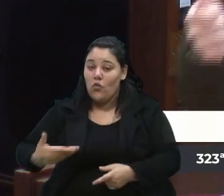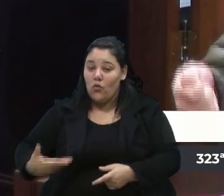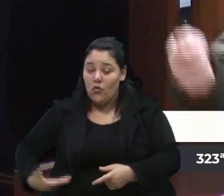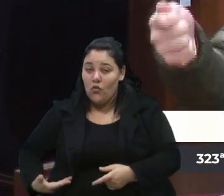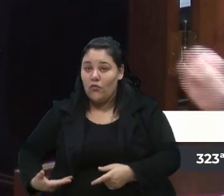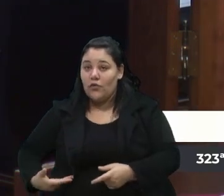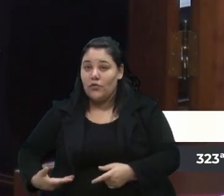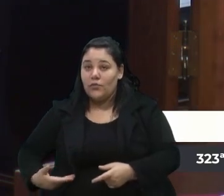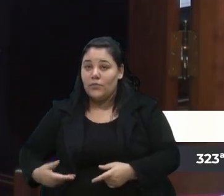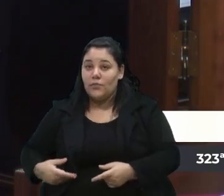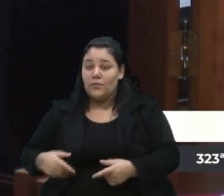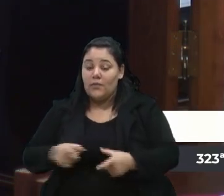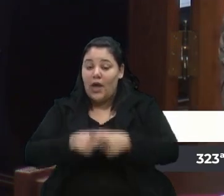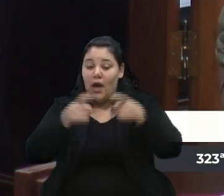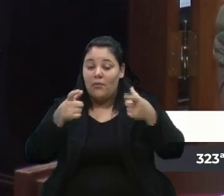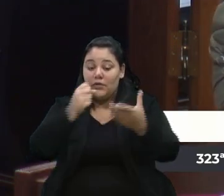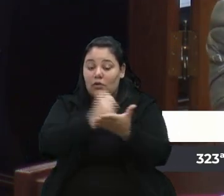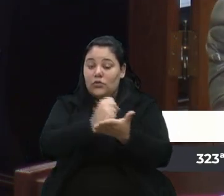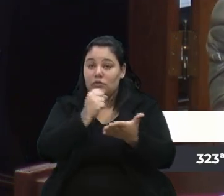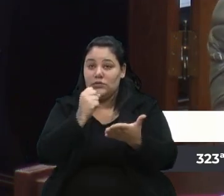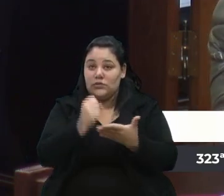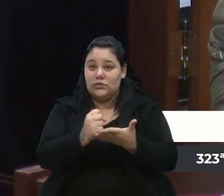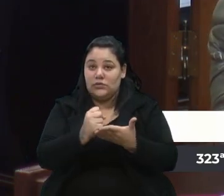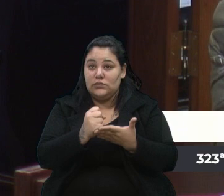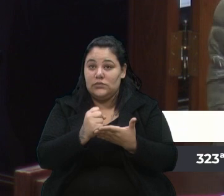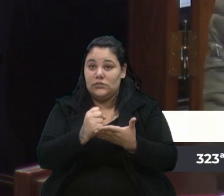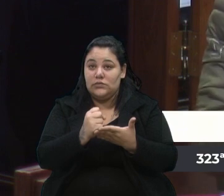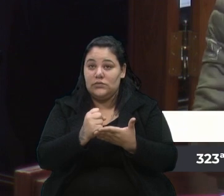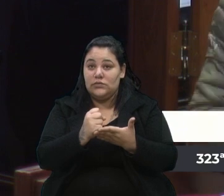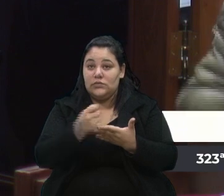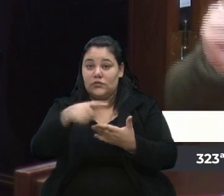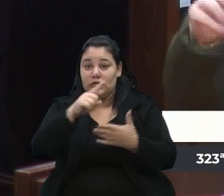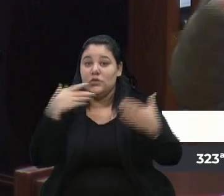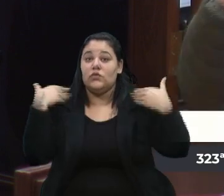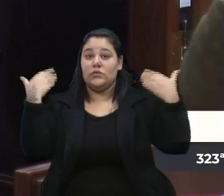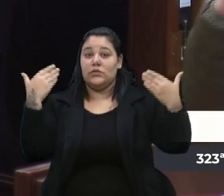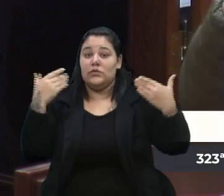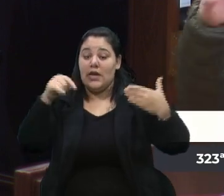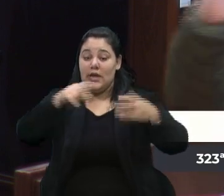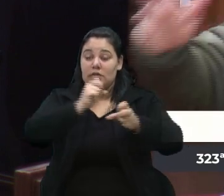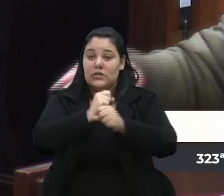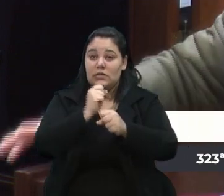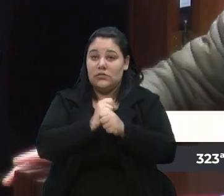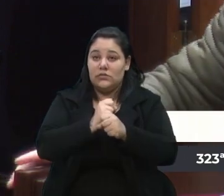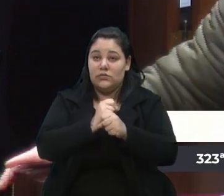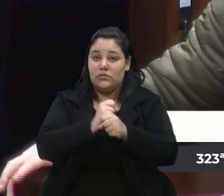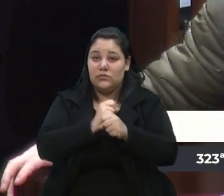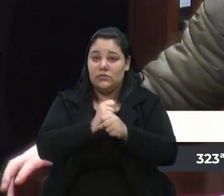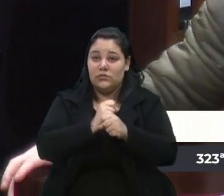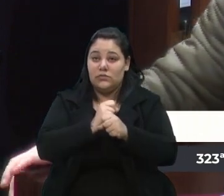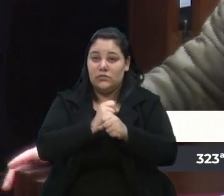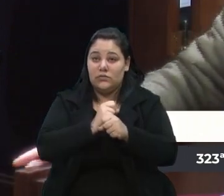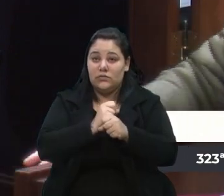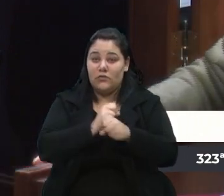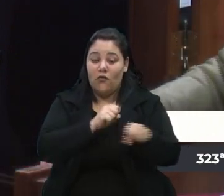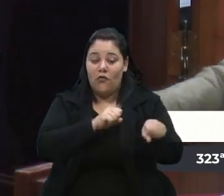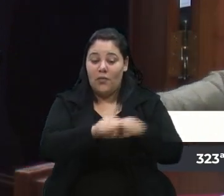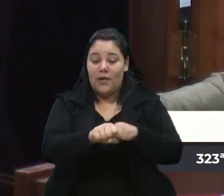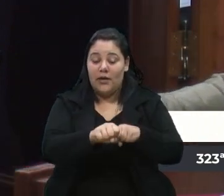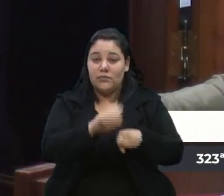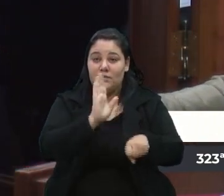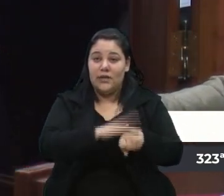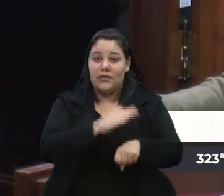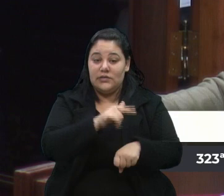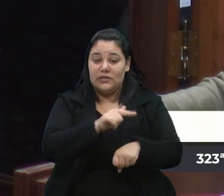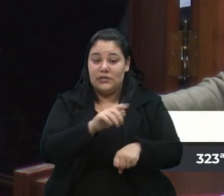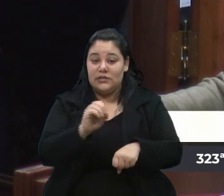efetivo em Caxias do Sul pasmem neste ano foram formados mais de 700 800 Soldados da Brigada